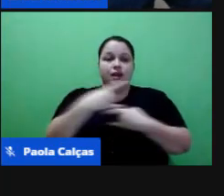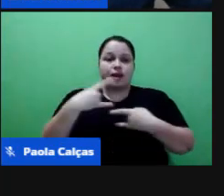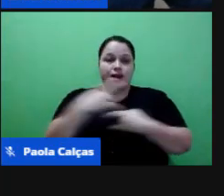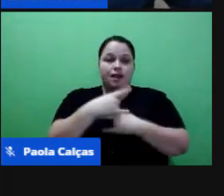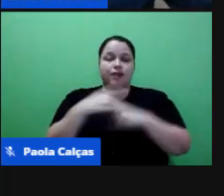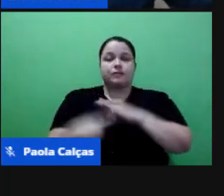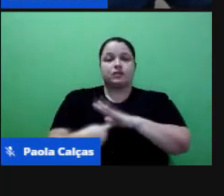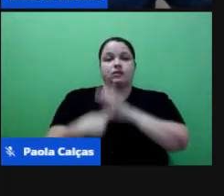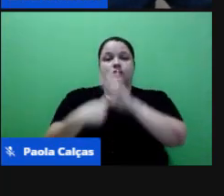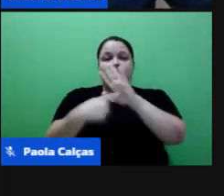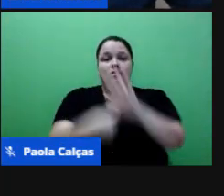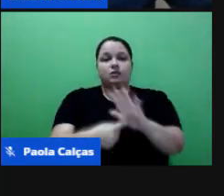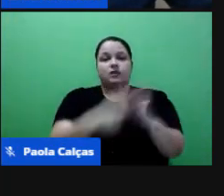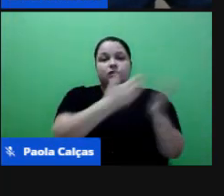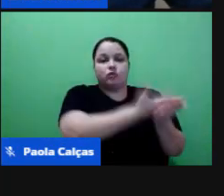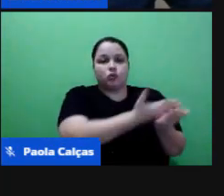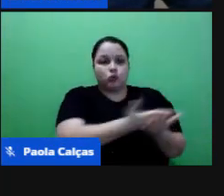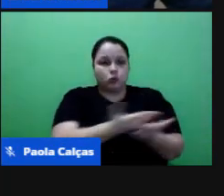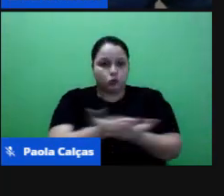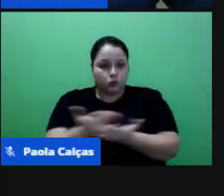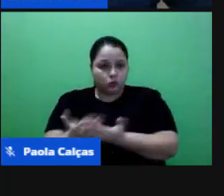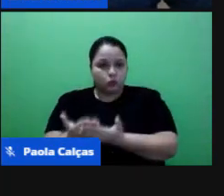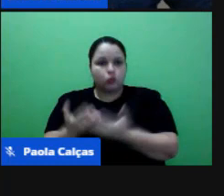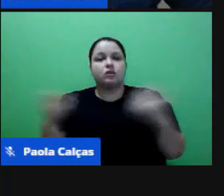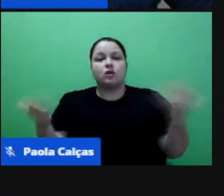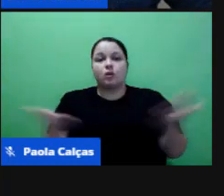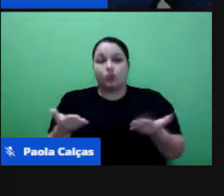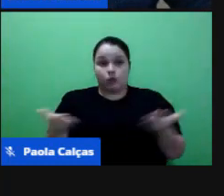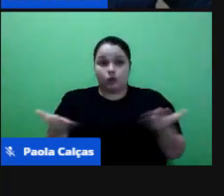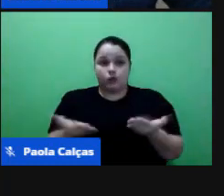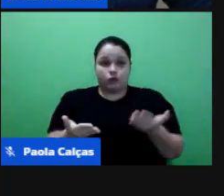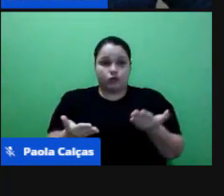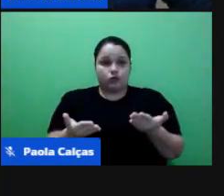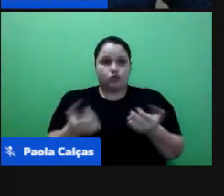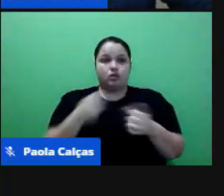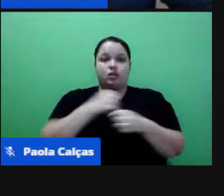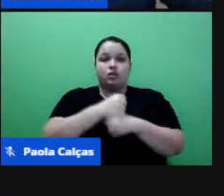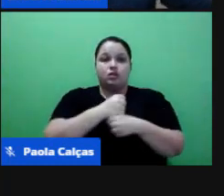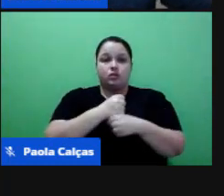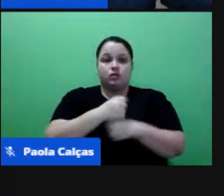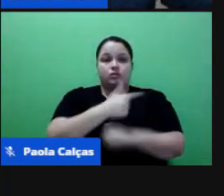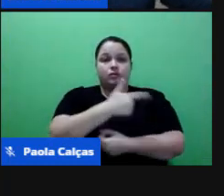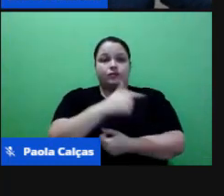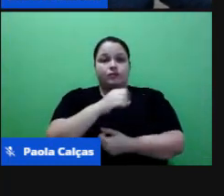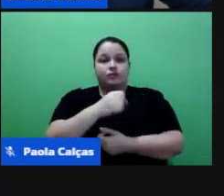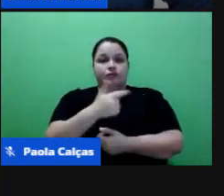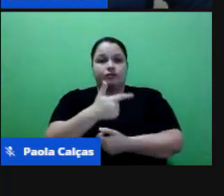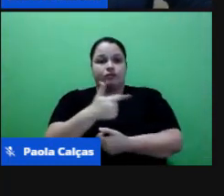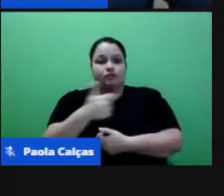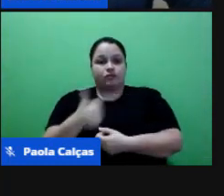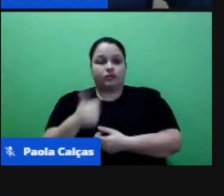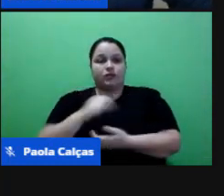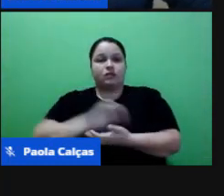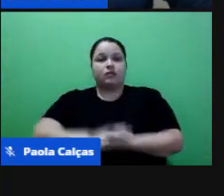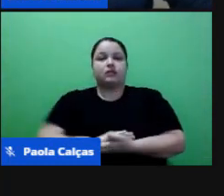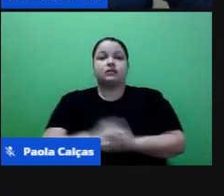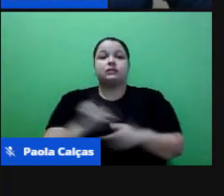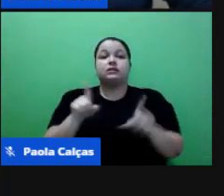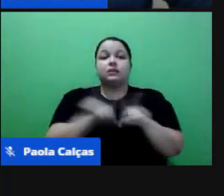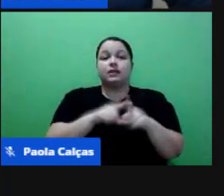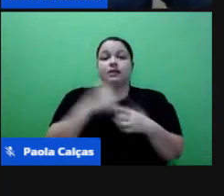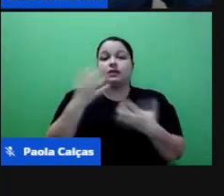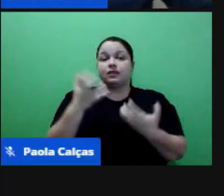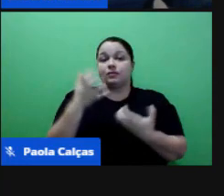apresentação da formação que podemos oferecer aqui e oferecemos nesse ano para 2021. E também queremos lembrar